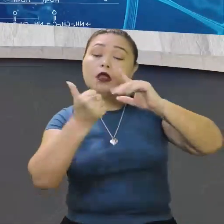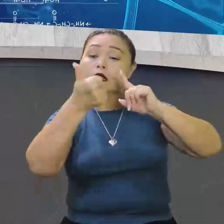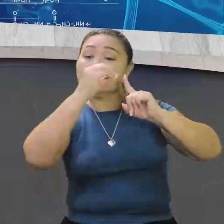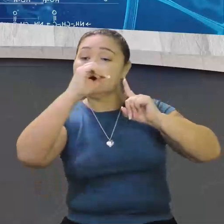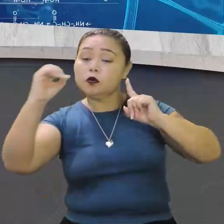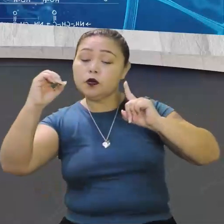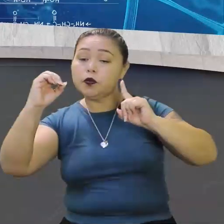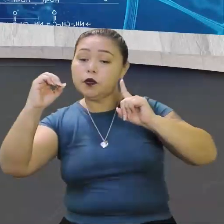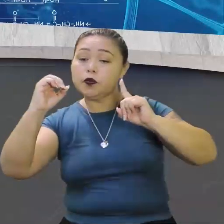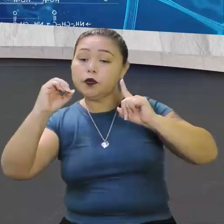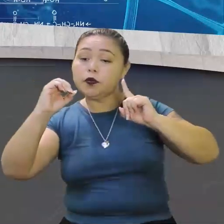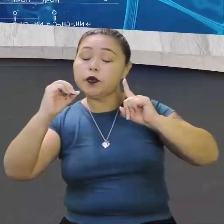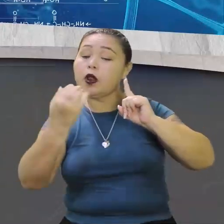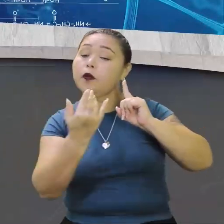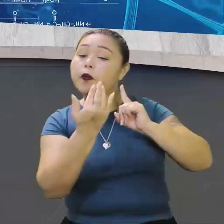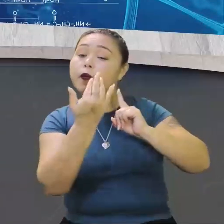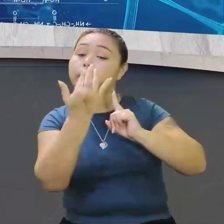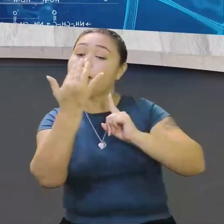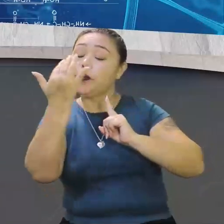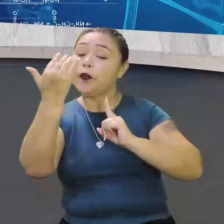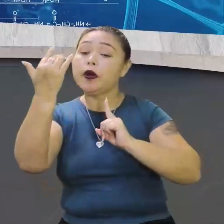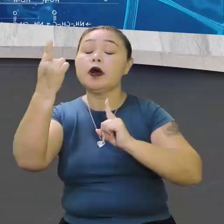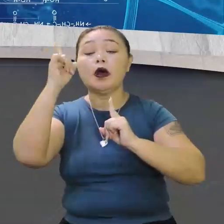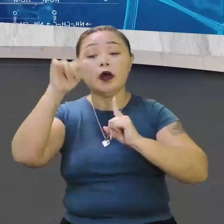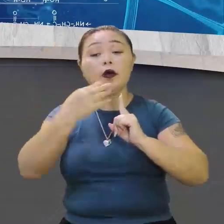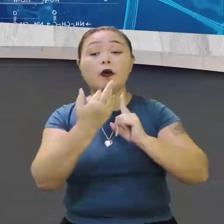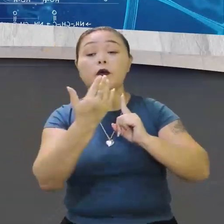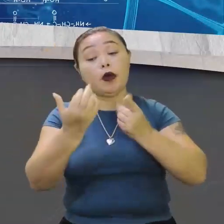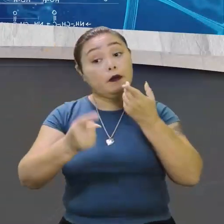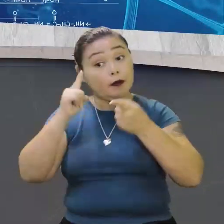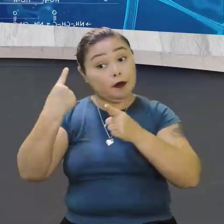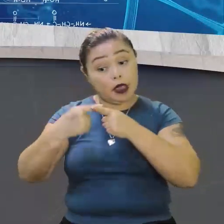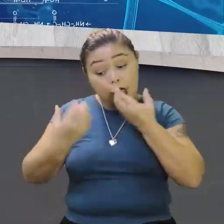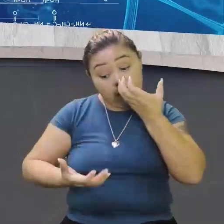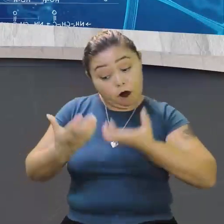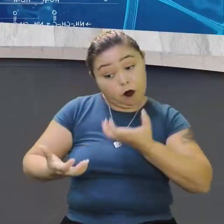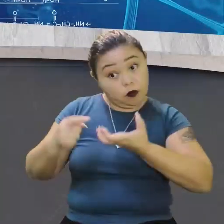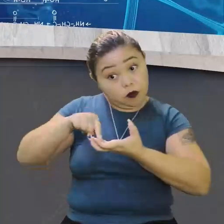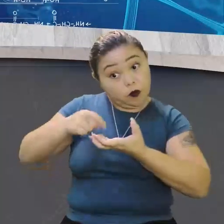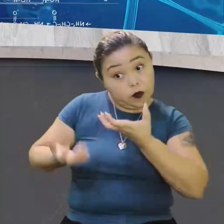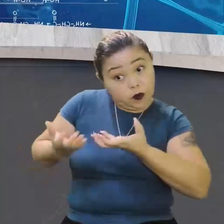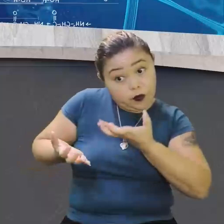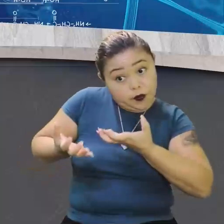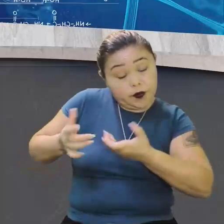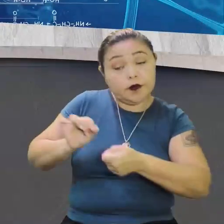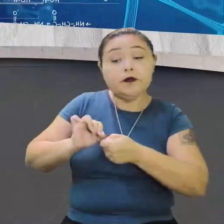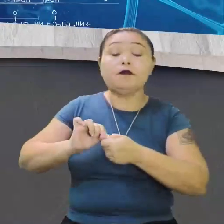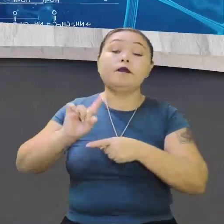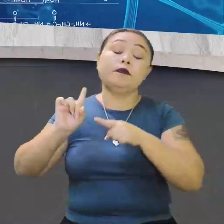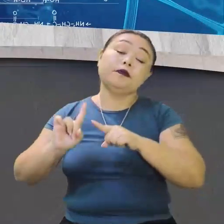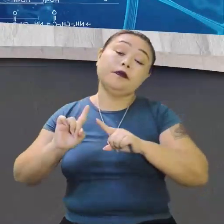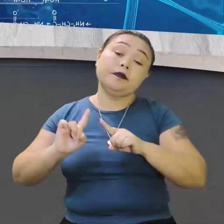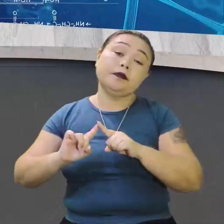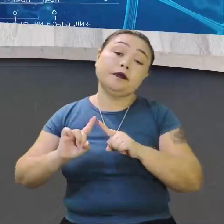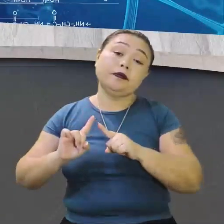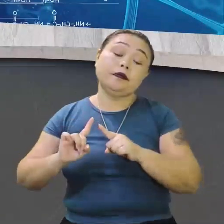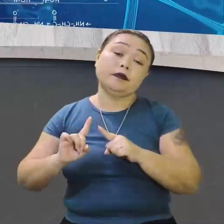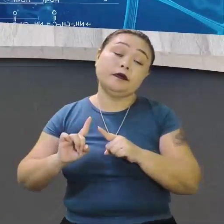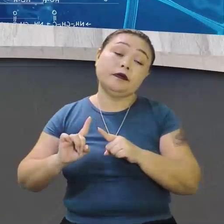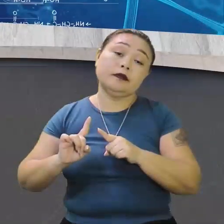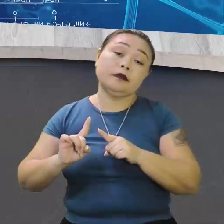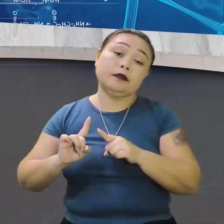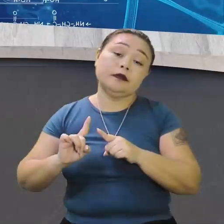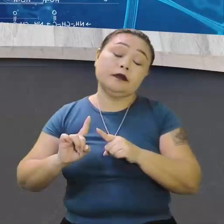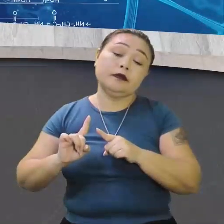ela vaporiza. Mas vaporização por aquecimento. No entanto, em